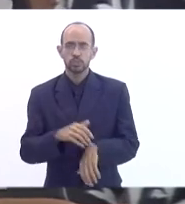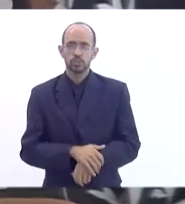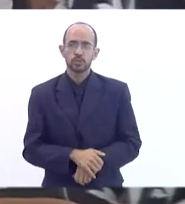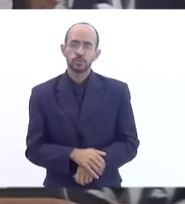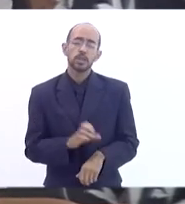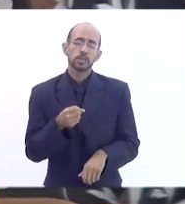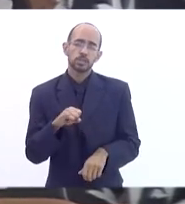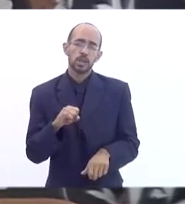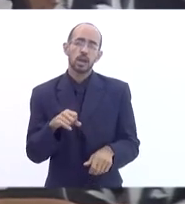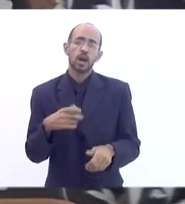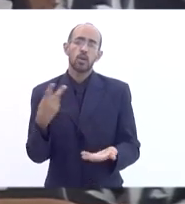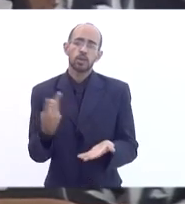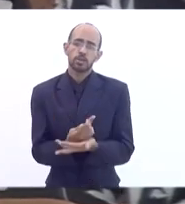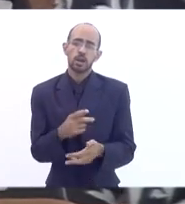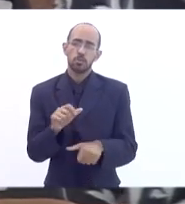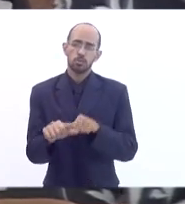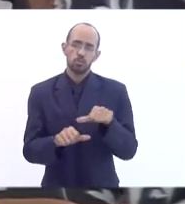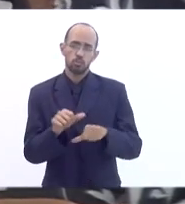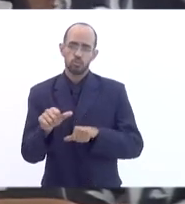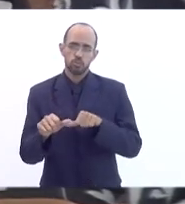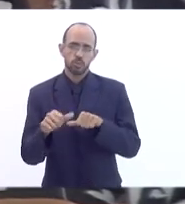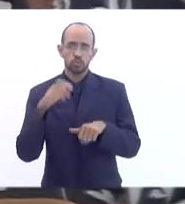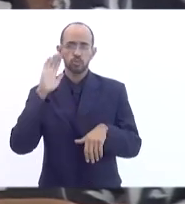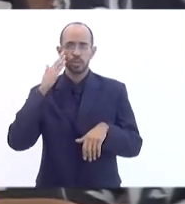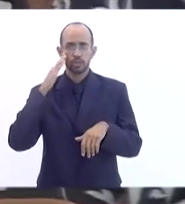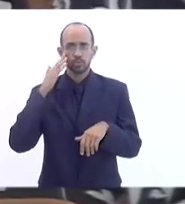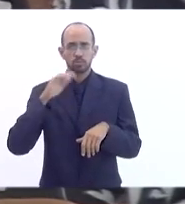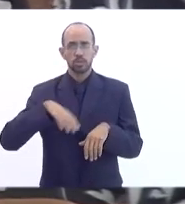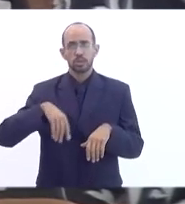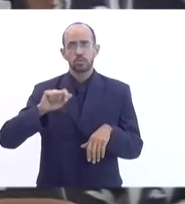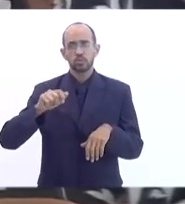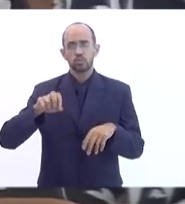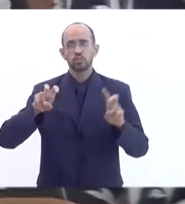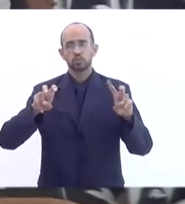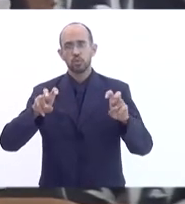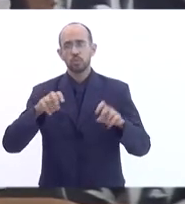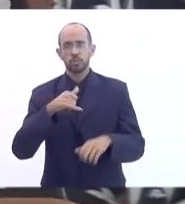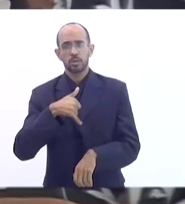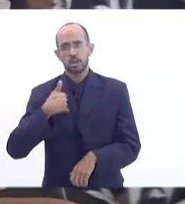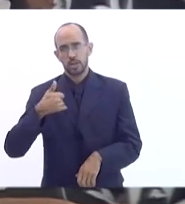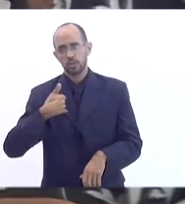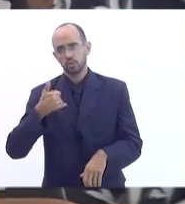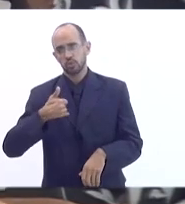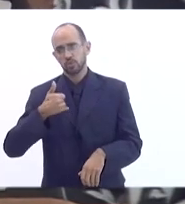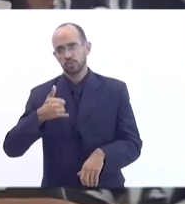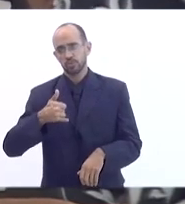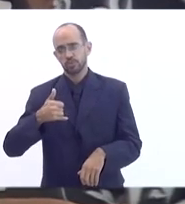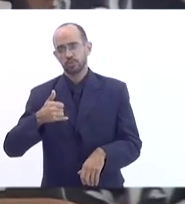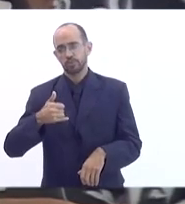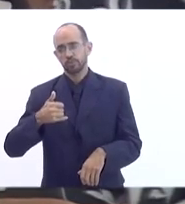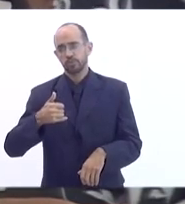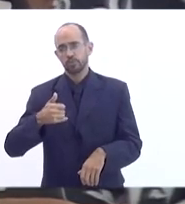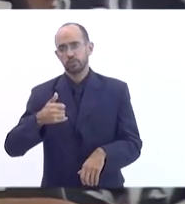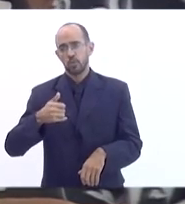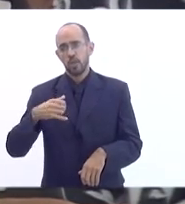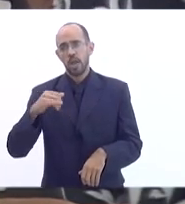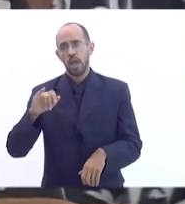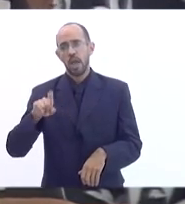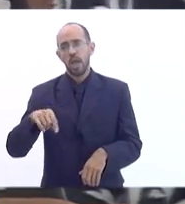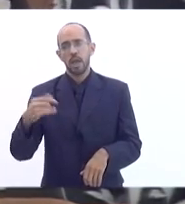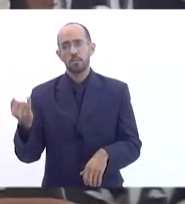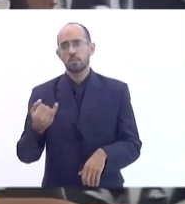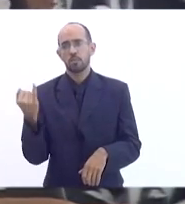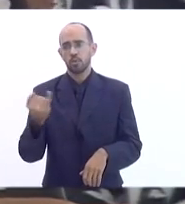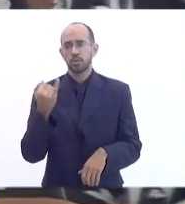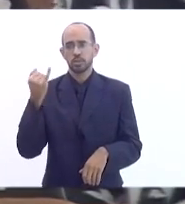vez que houve a mudança do entendimento do status relacionado à idade então é indispensável a polícia